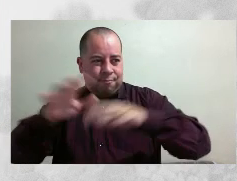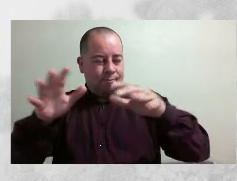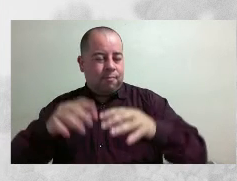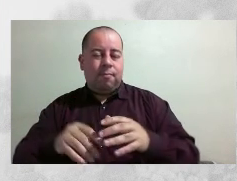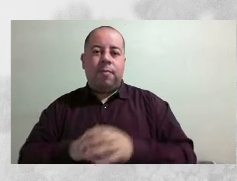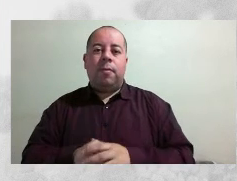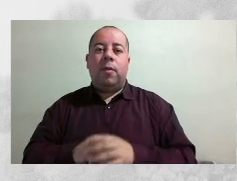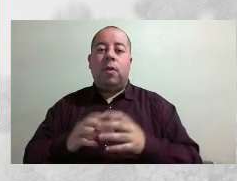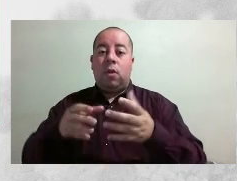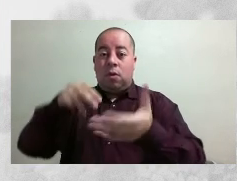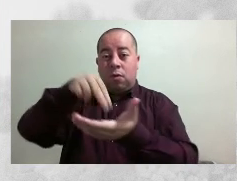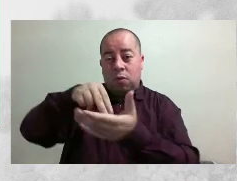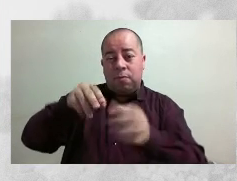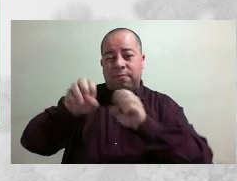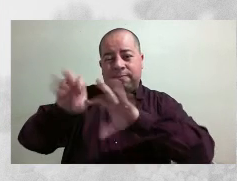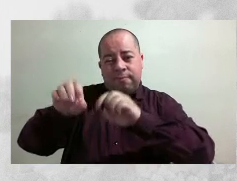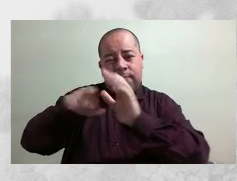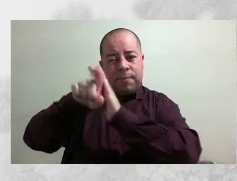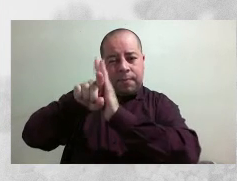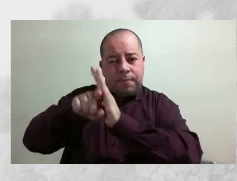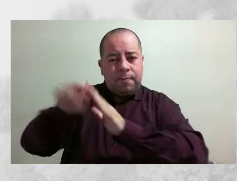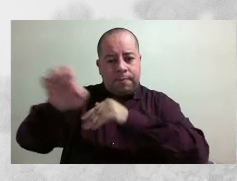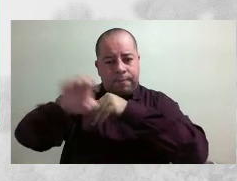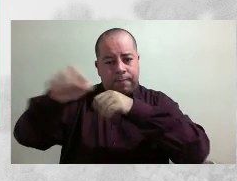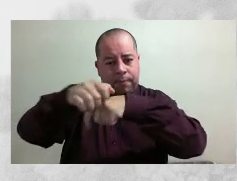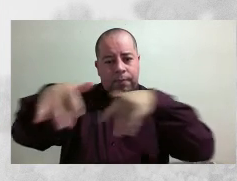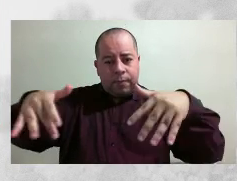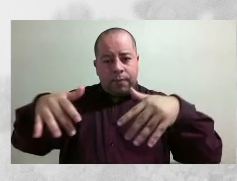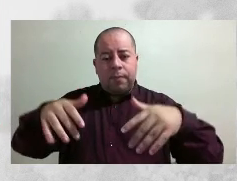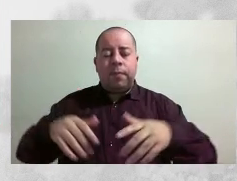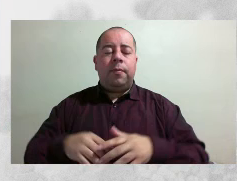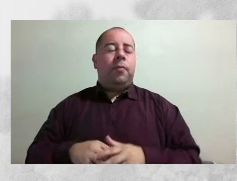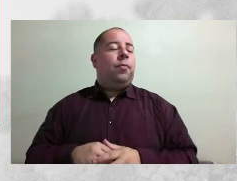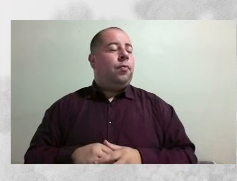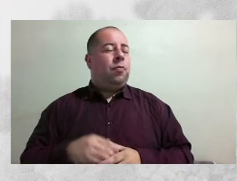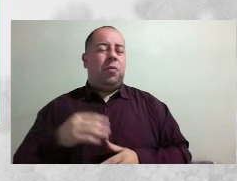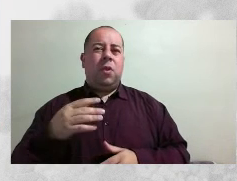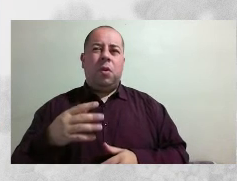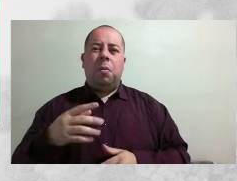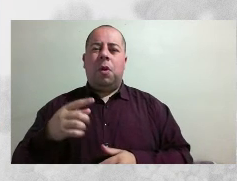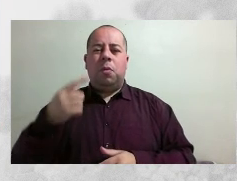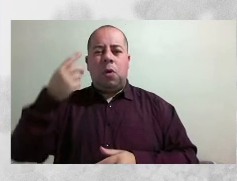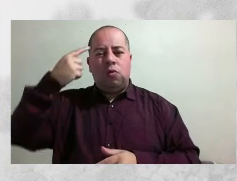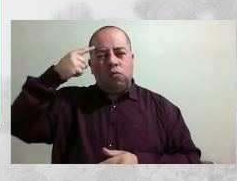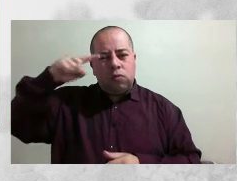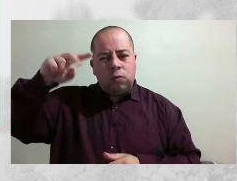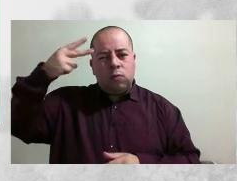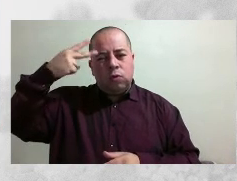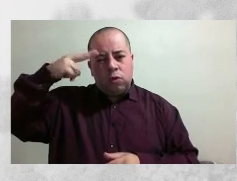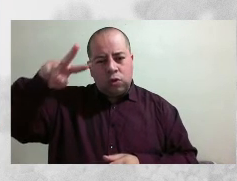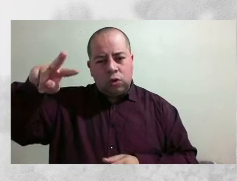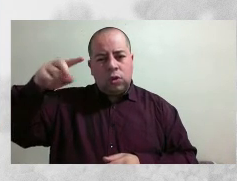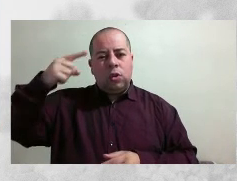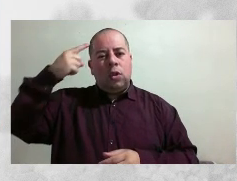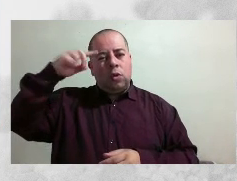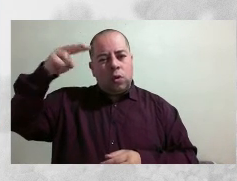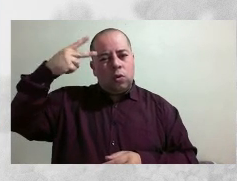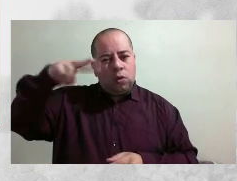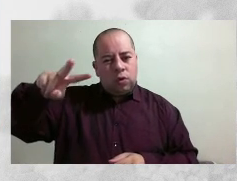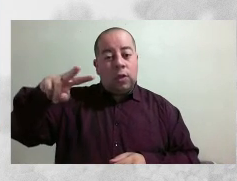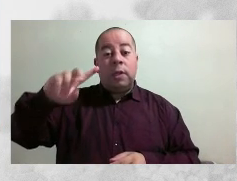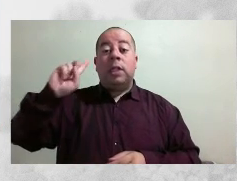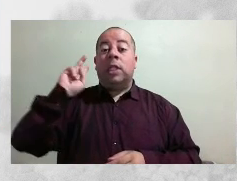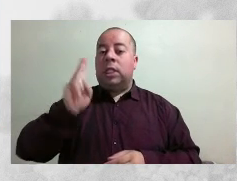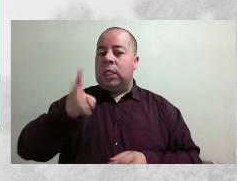Infecto-Contagiosas da Unipampa, é, né, um núcleo de ensino, pesquisa e extensão. E aí, de 2 em 2 dias, sempre vai ter